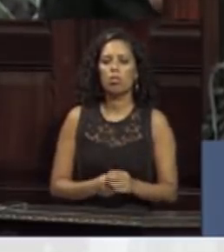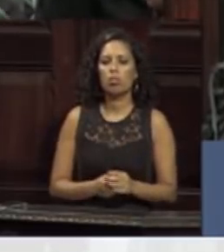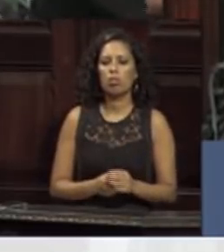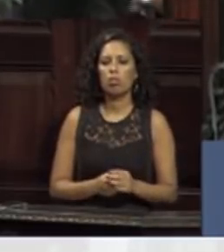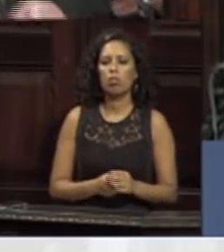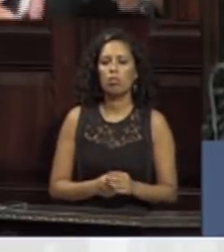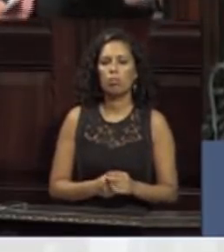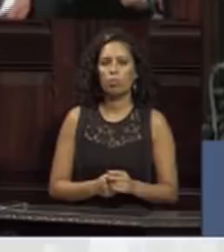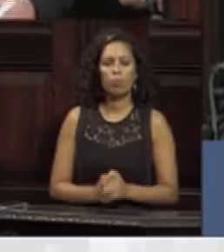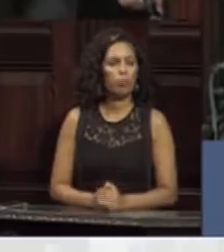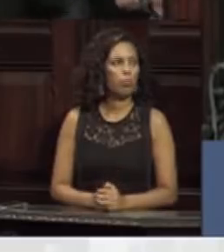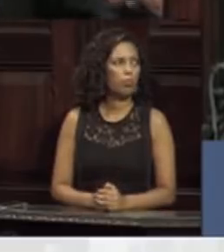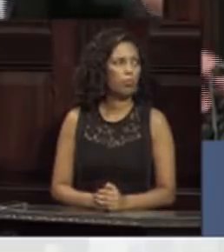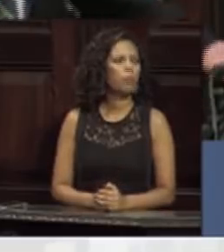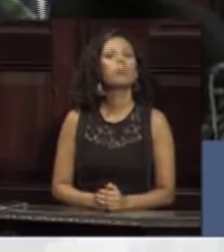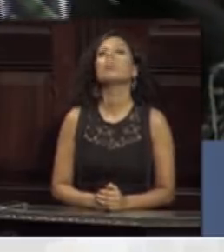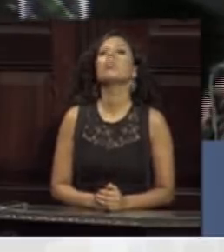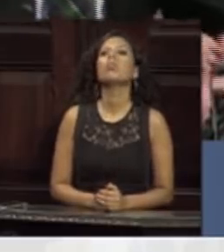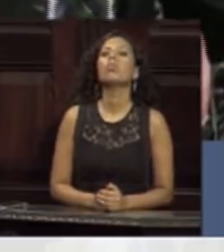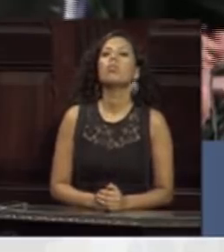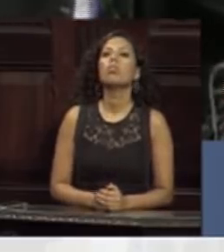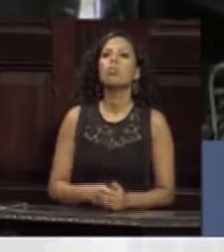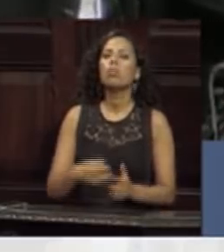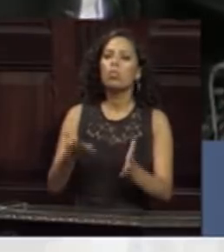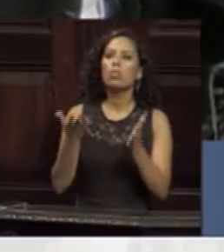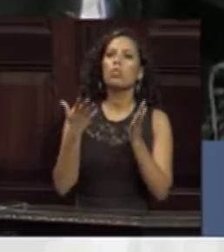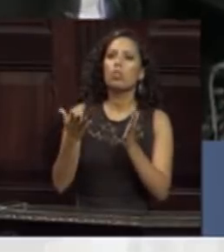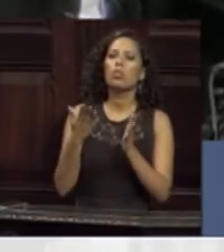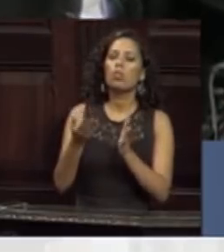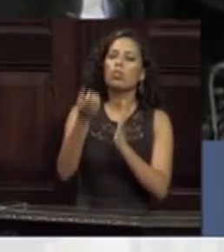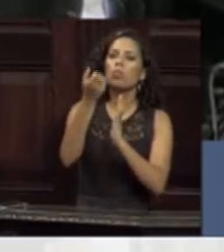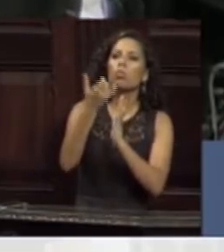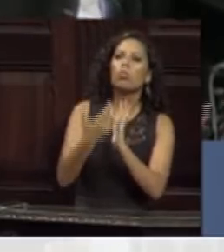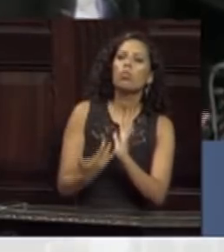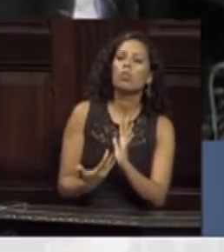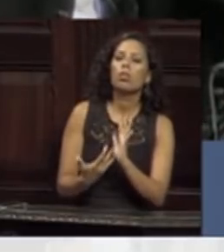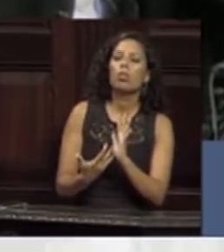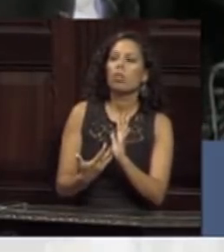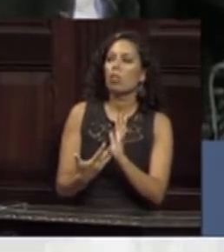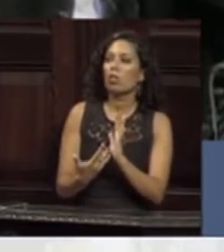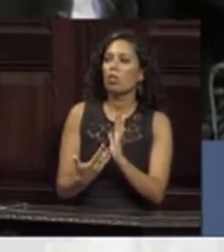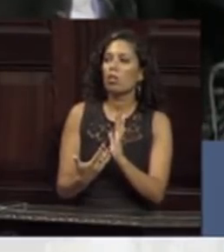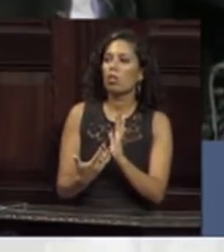está prejudicada. Requer votação de destaque separada